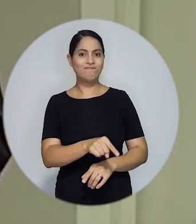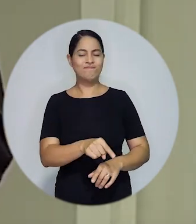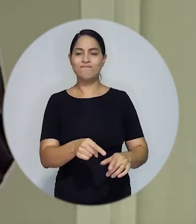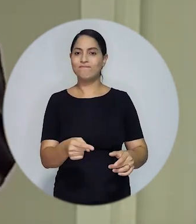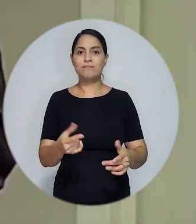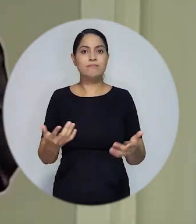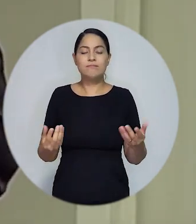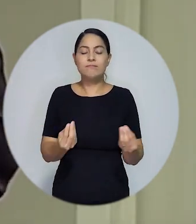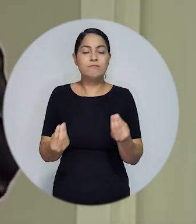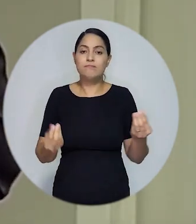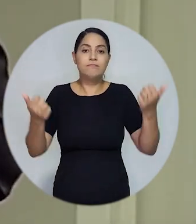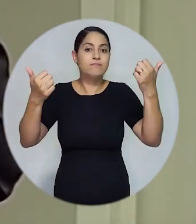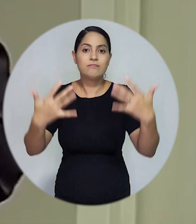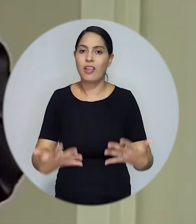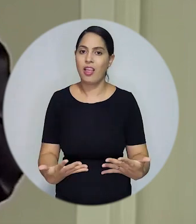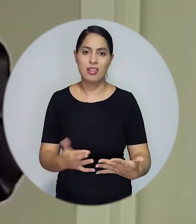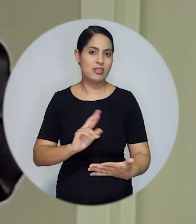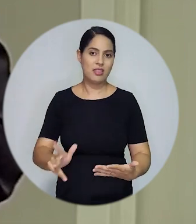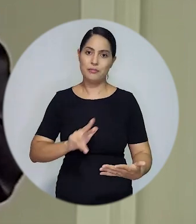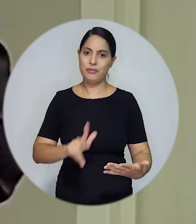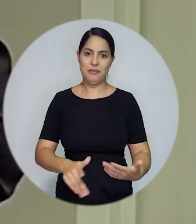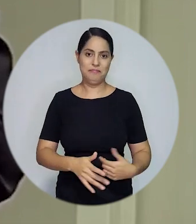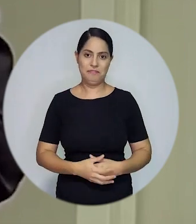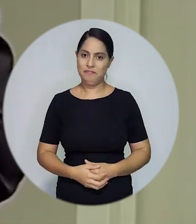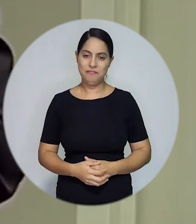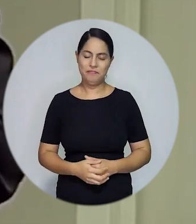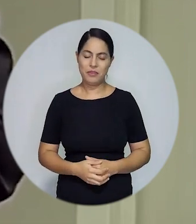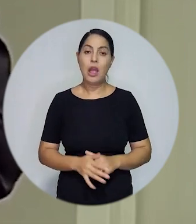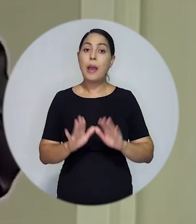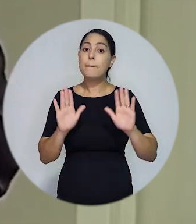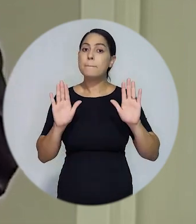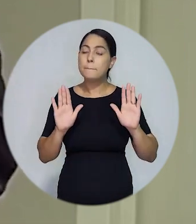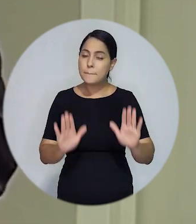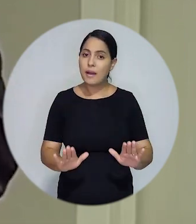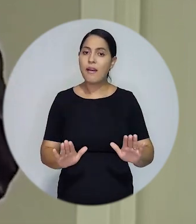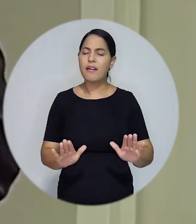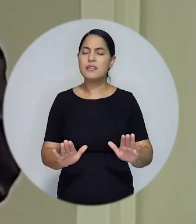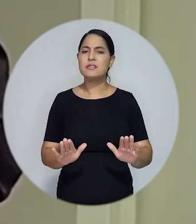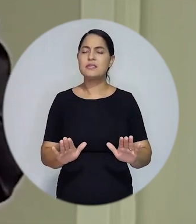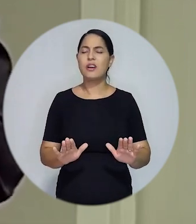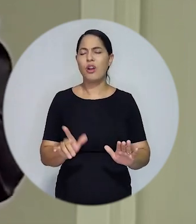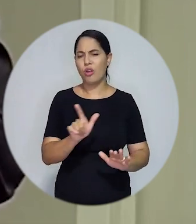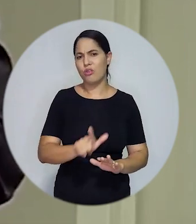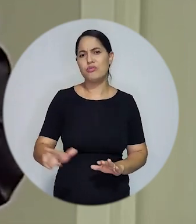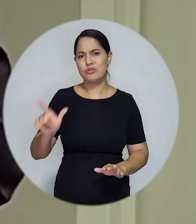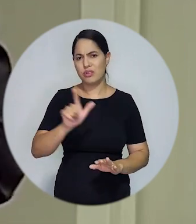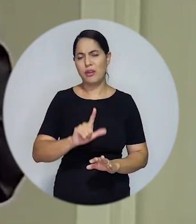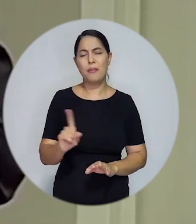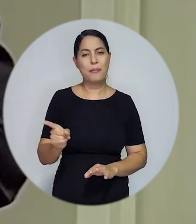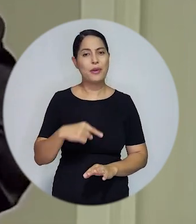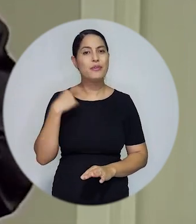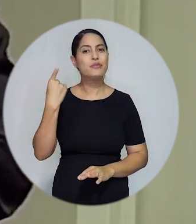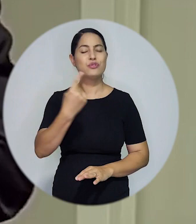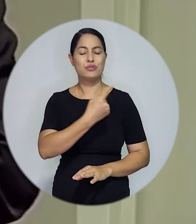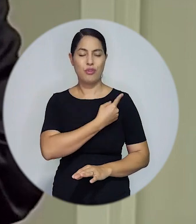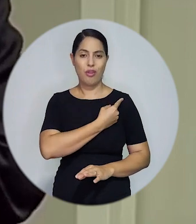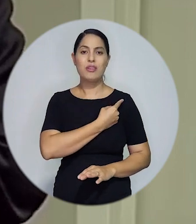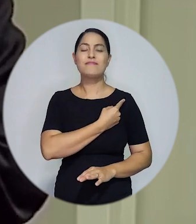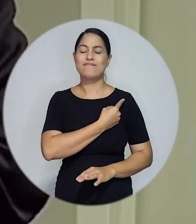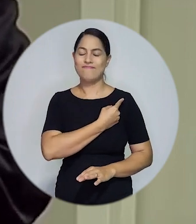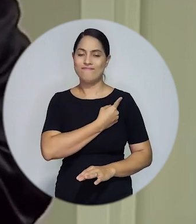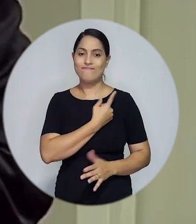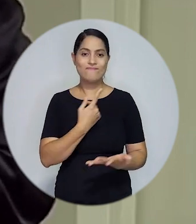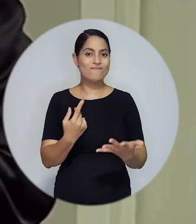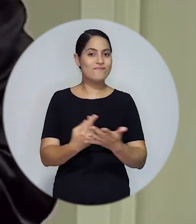isto não tem preço. E me parece que nós, de alguma forma, cada vez